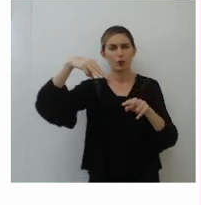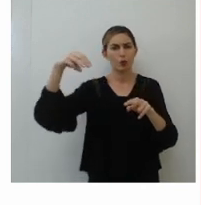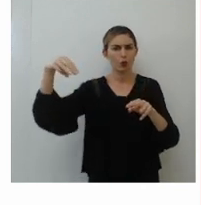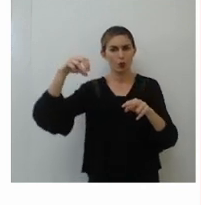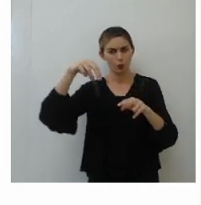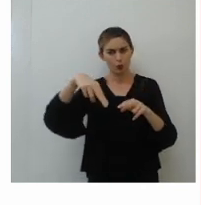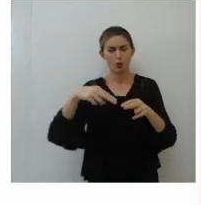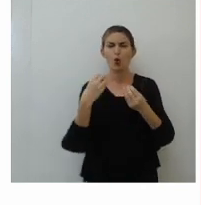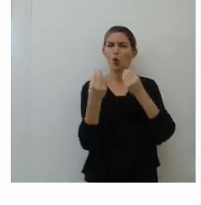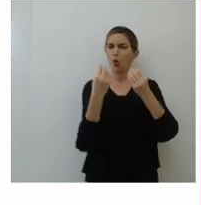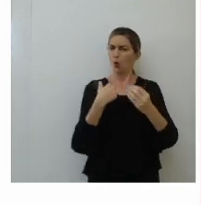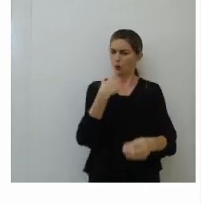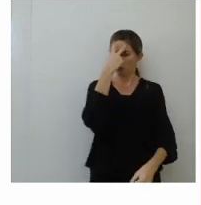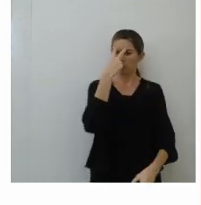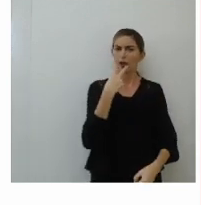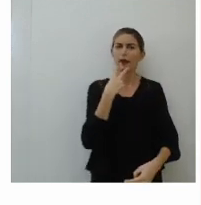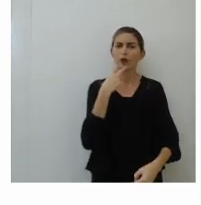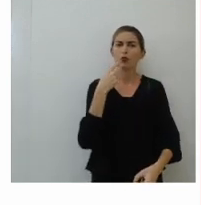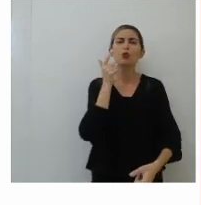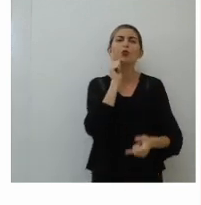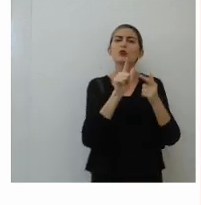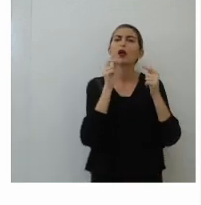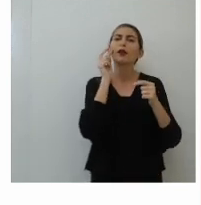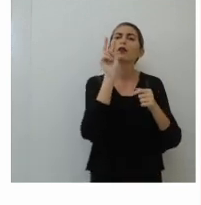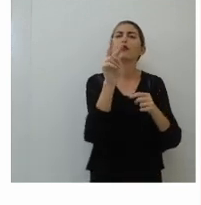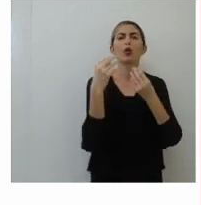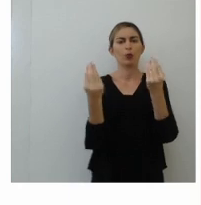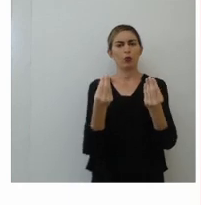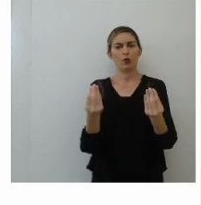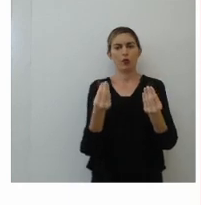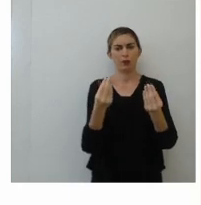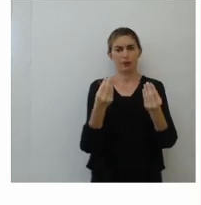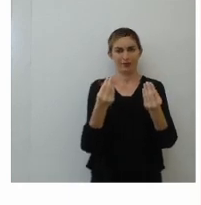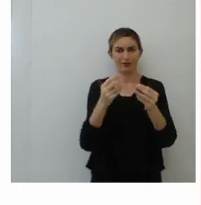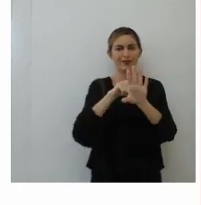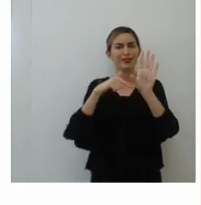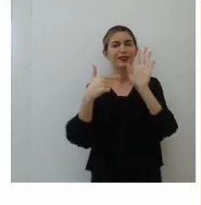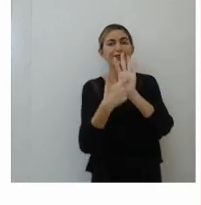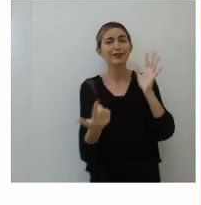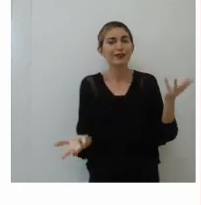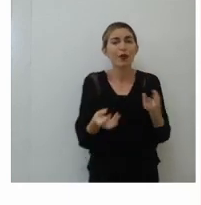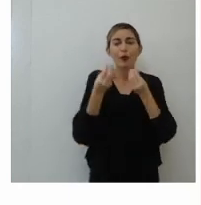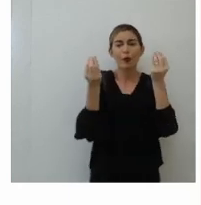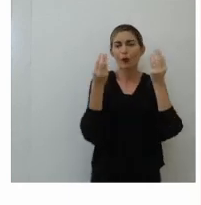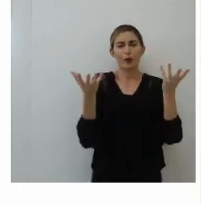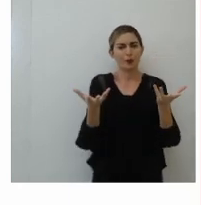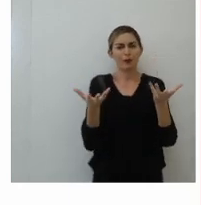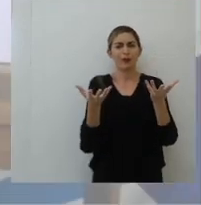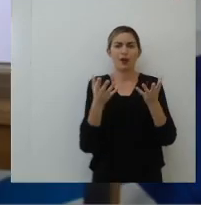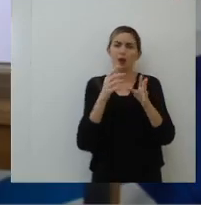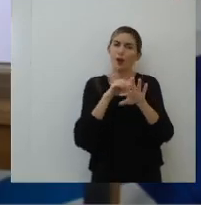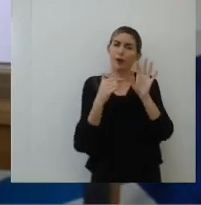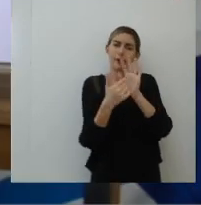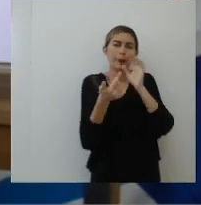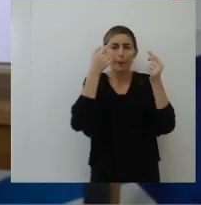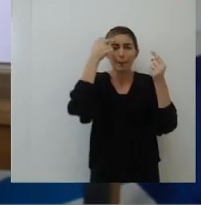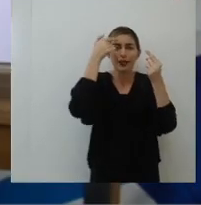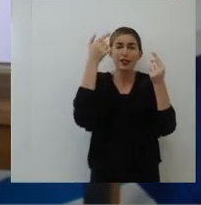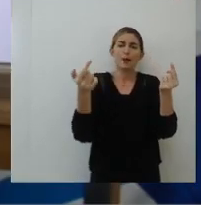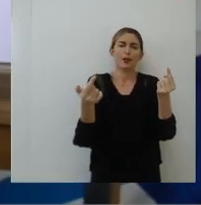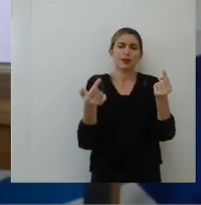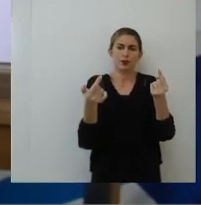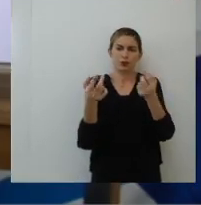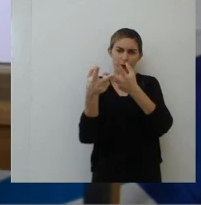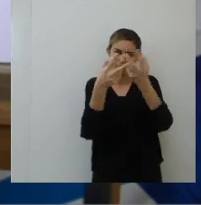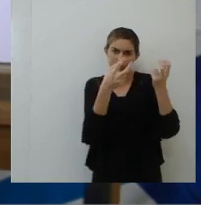Estou cego e vejo. Como? Me diga como? Arranco os olhos e vejo. Como é que pode isso? É uma oposição de pensamentos.